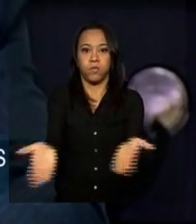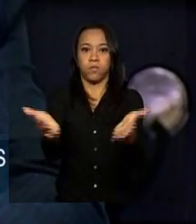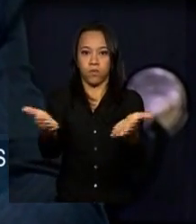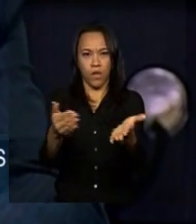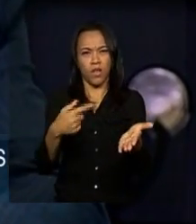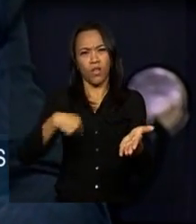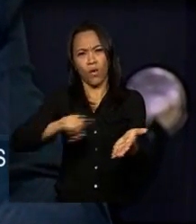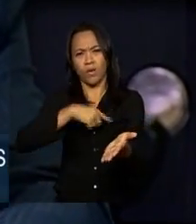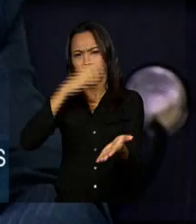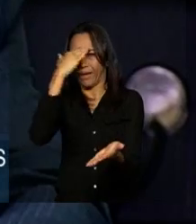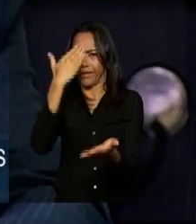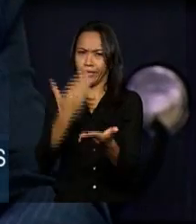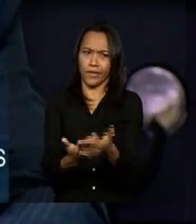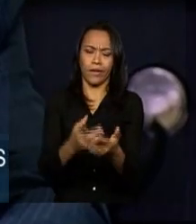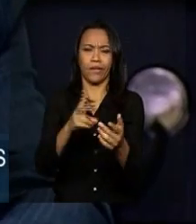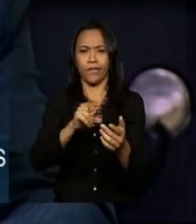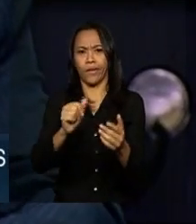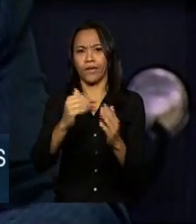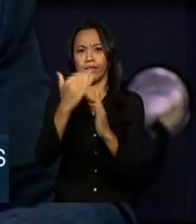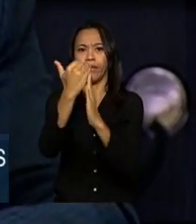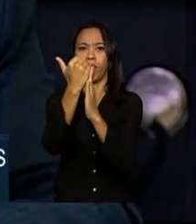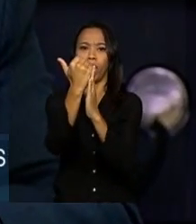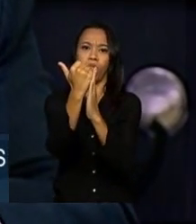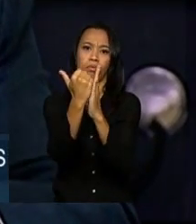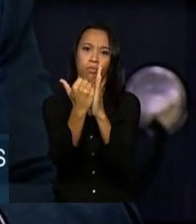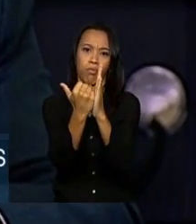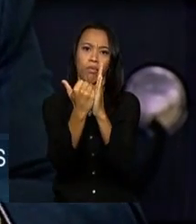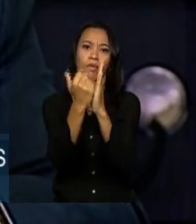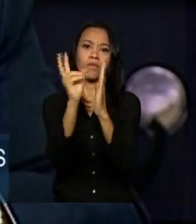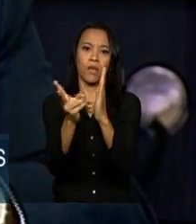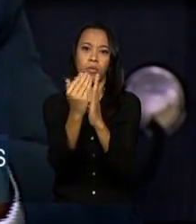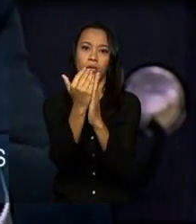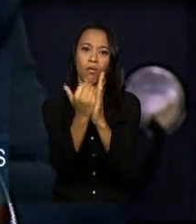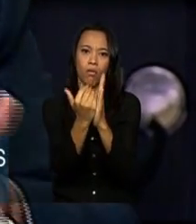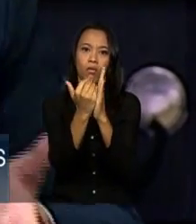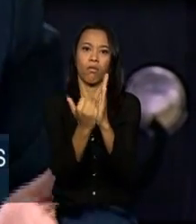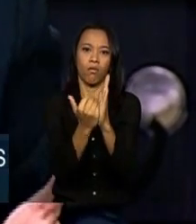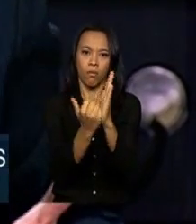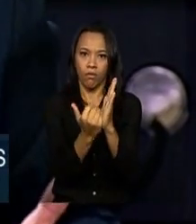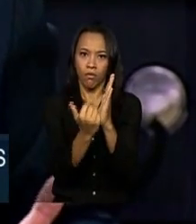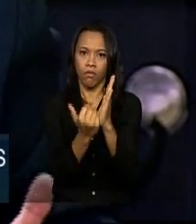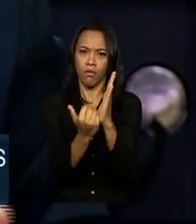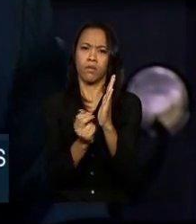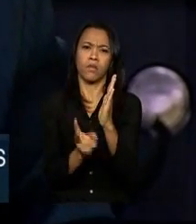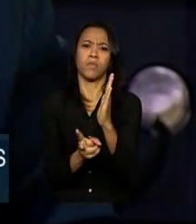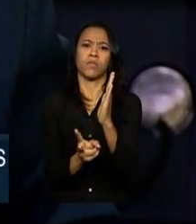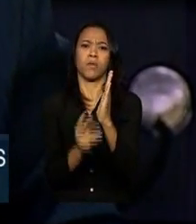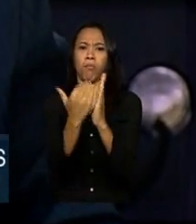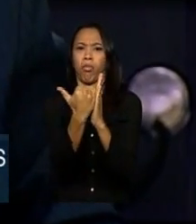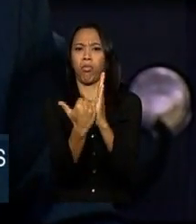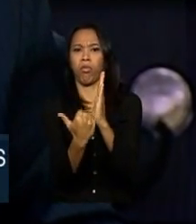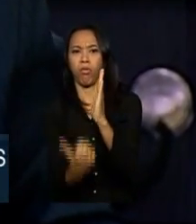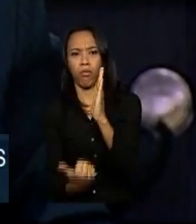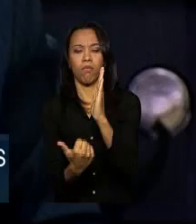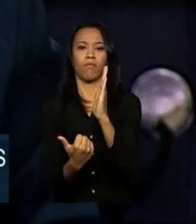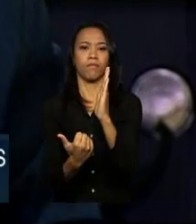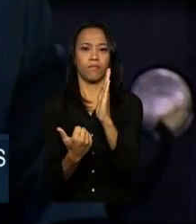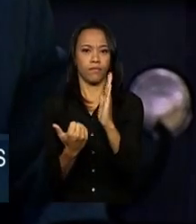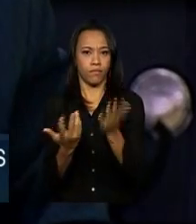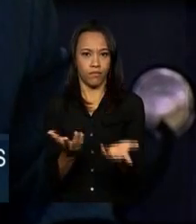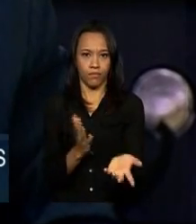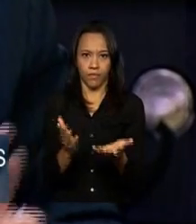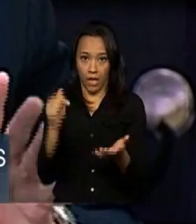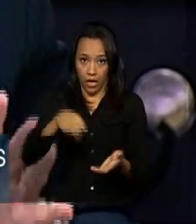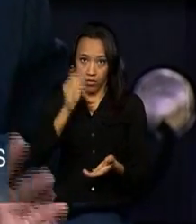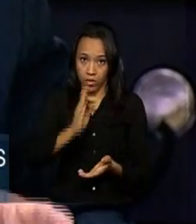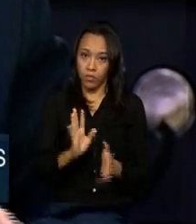que haverá uma redução sempre gradativa e permanente da do do da arrecadação e dos investimentos